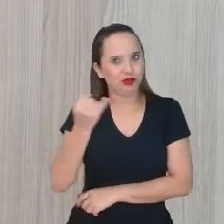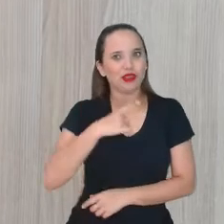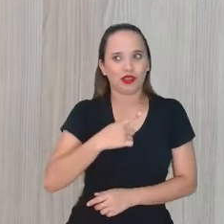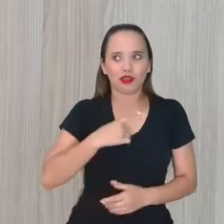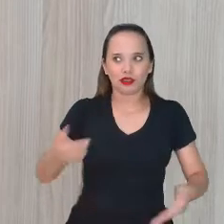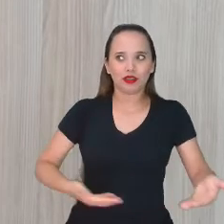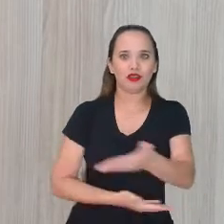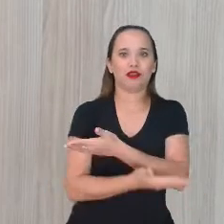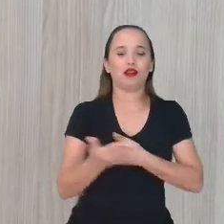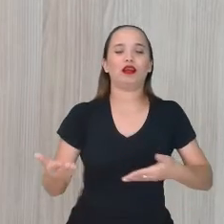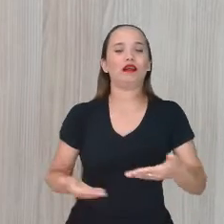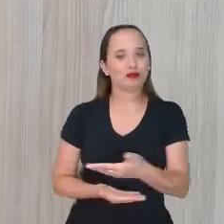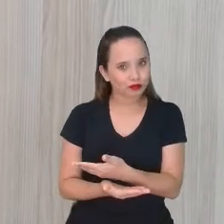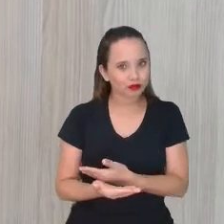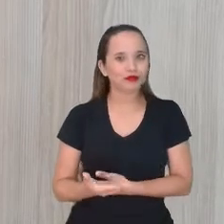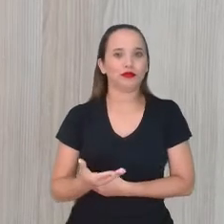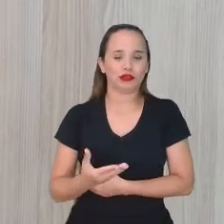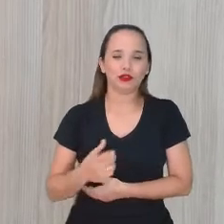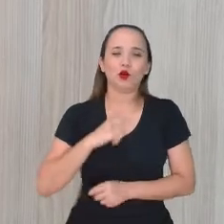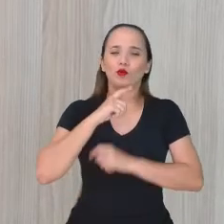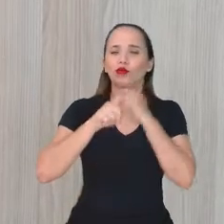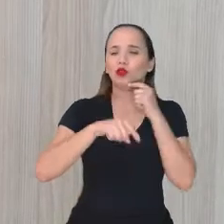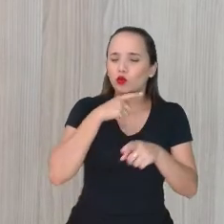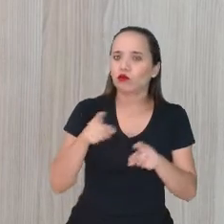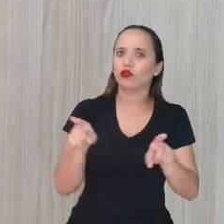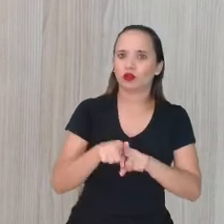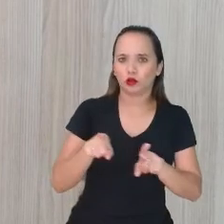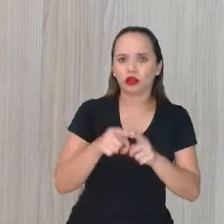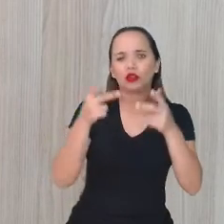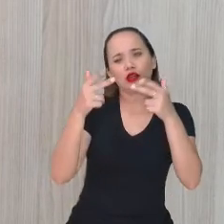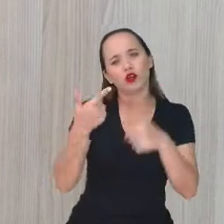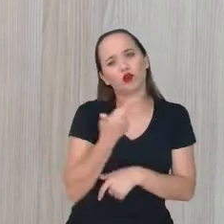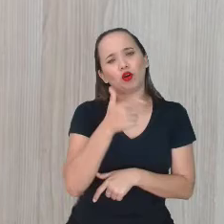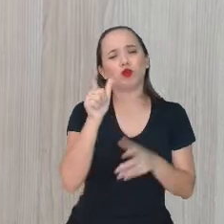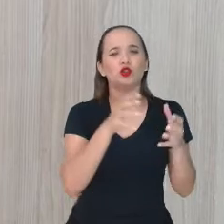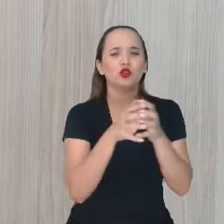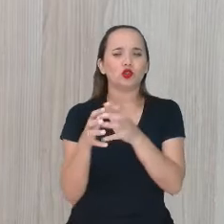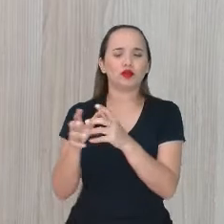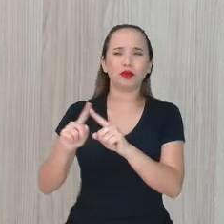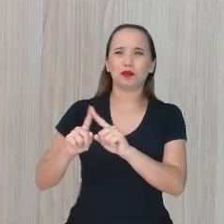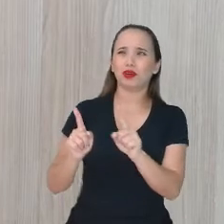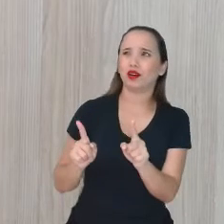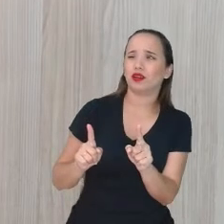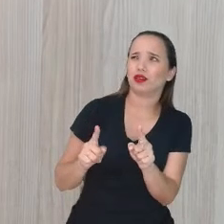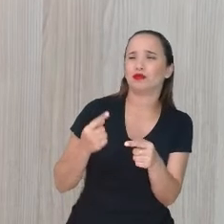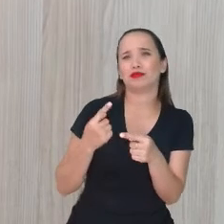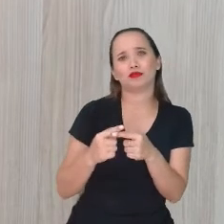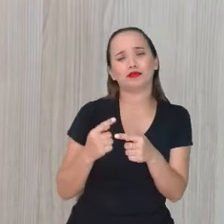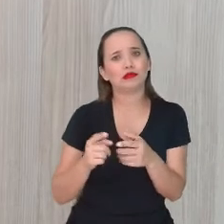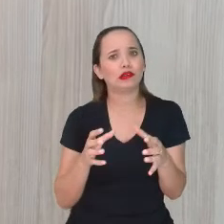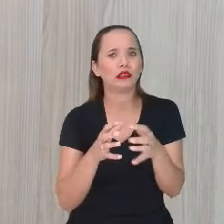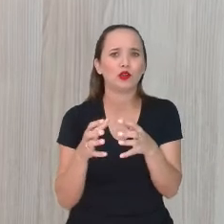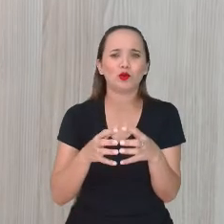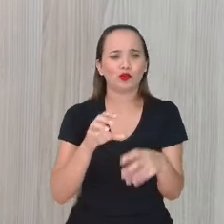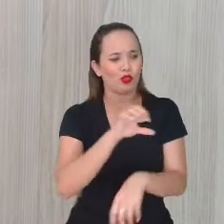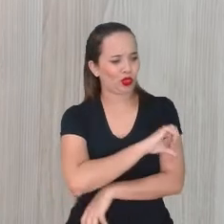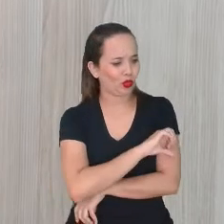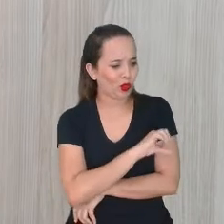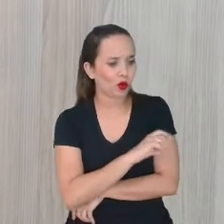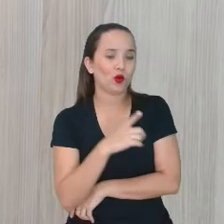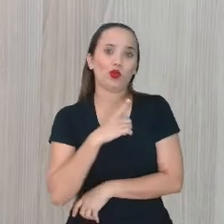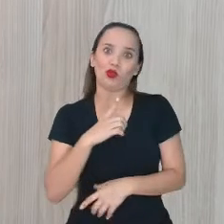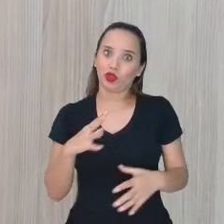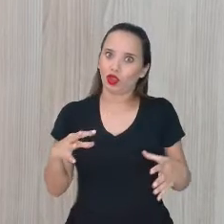né? Tirarem dúvidas assim como as demais séries, né? Mas porque o nono ano tem as escolas técnicas, né?